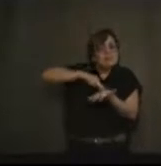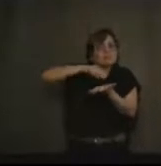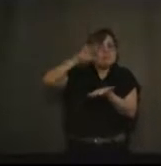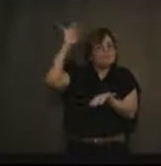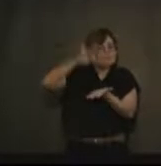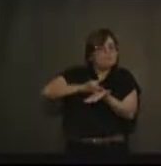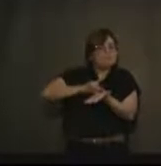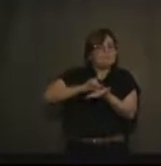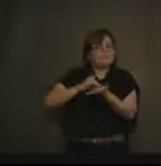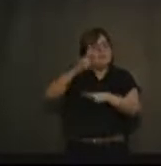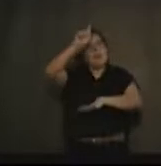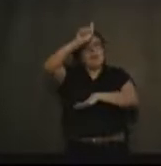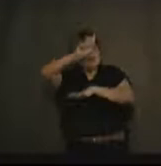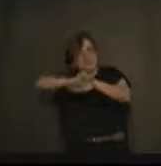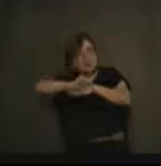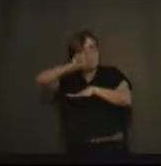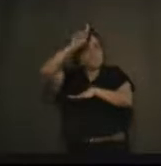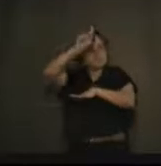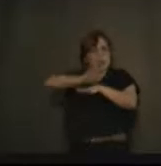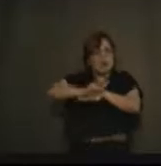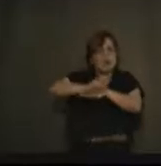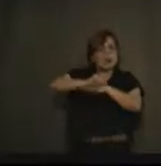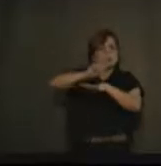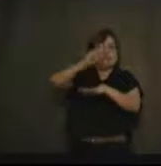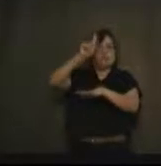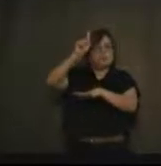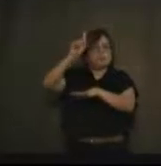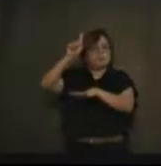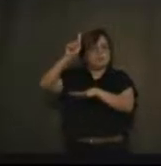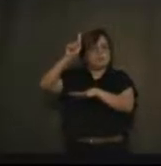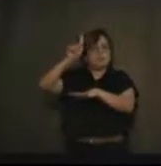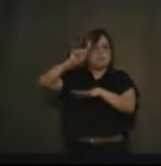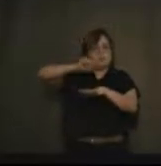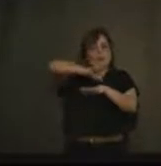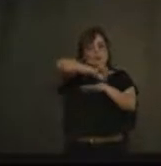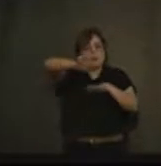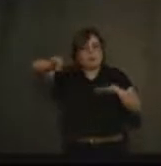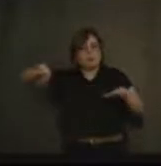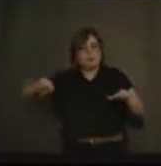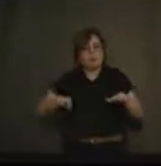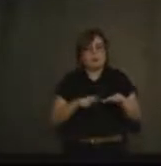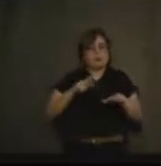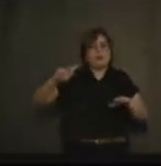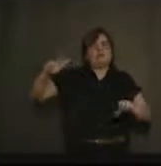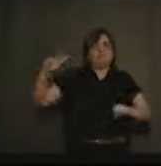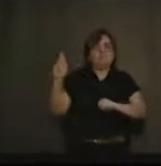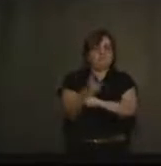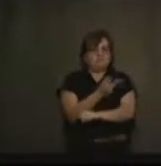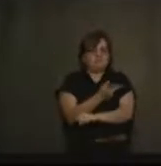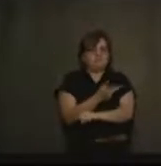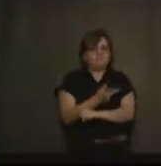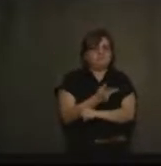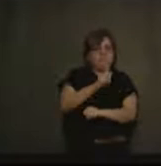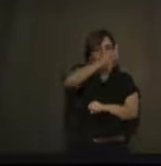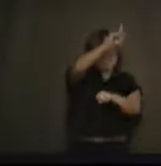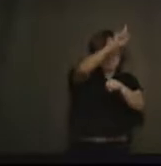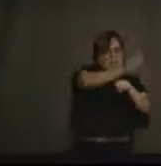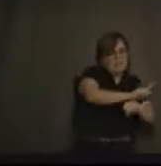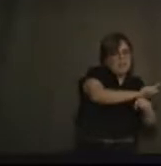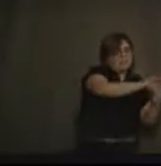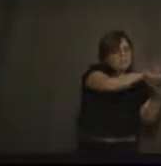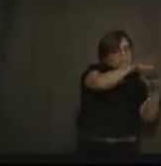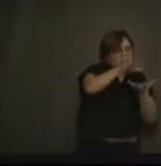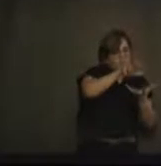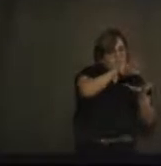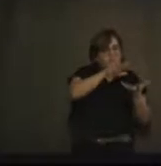amaciar a hipótese que o Newton fizera de ignorar a interação gravitacional entre os planetas. Eles foram incorporando sucessivamente interações